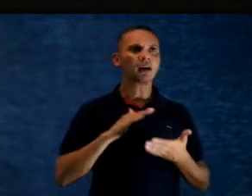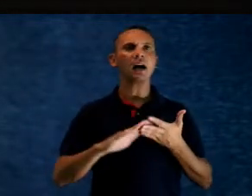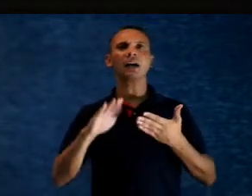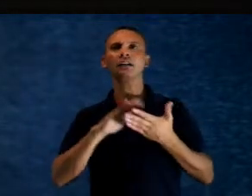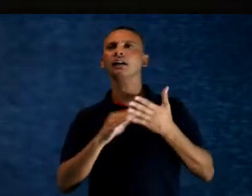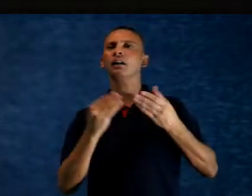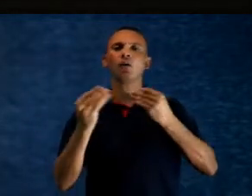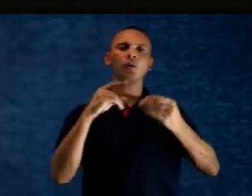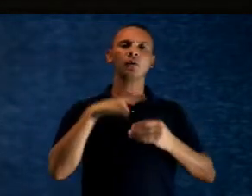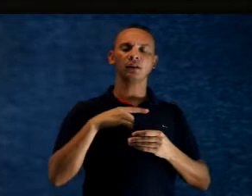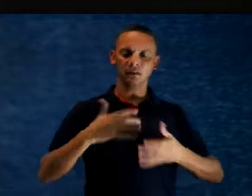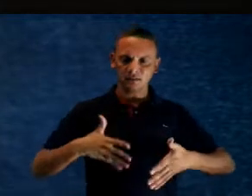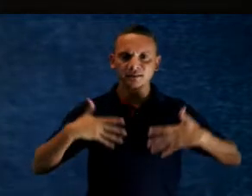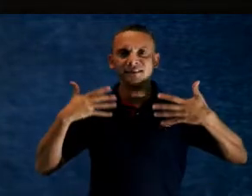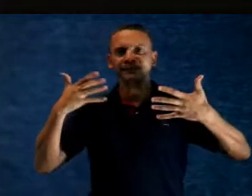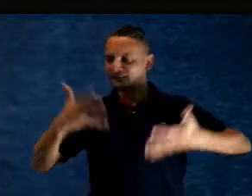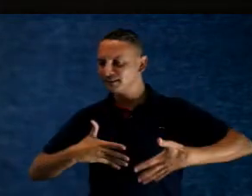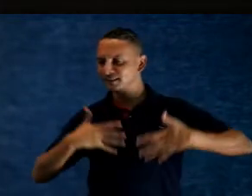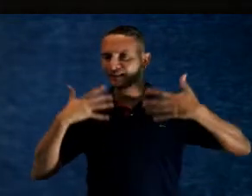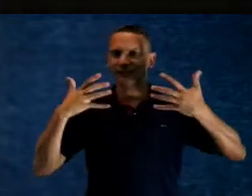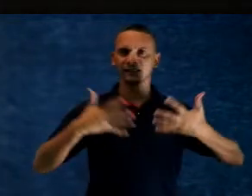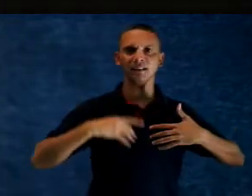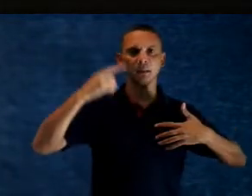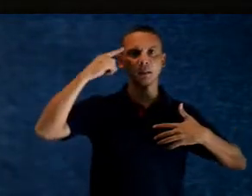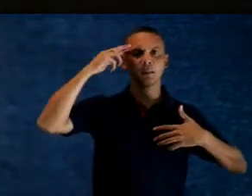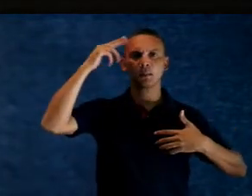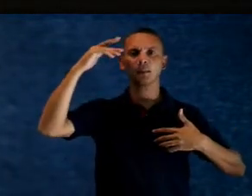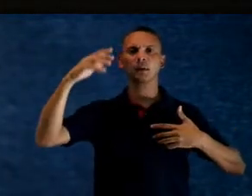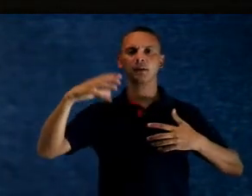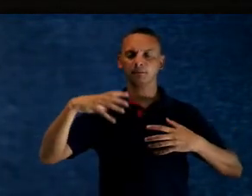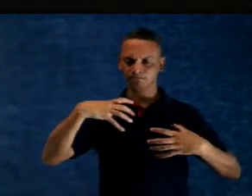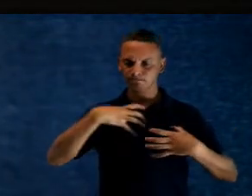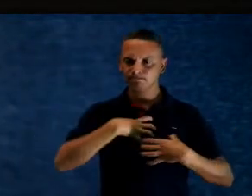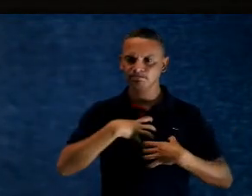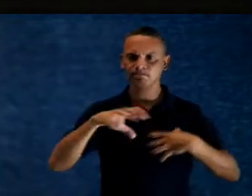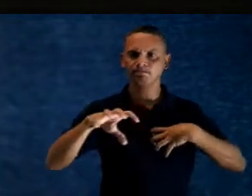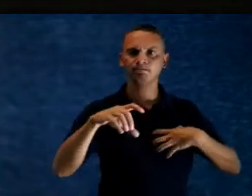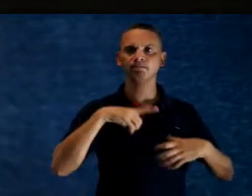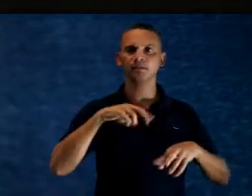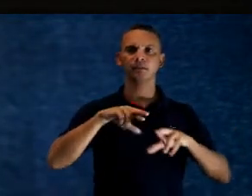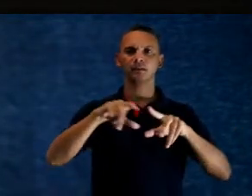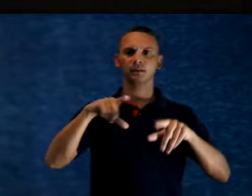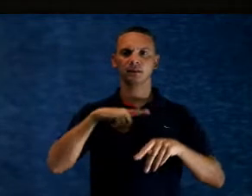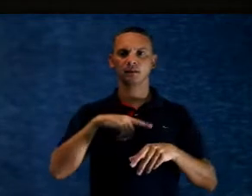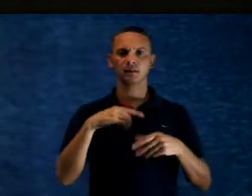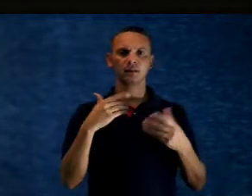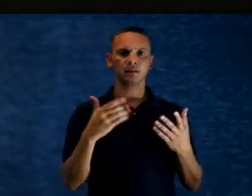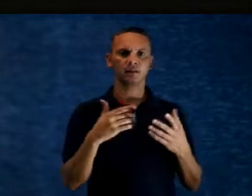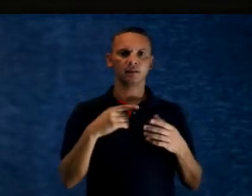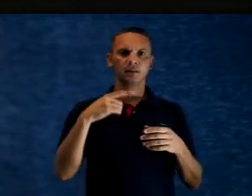perfume, como que as moças deixam ao passar por nós. Pessoal, isso me impressiona, como